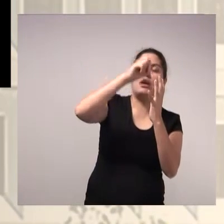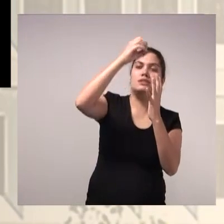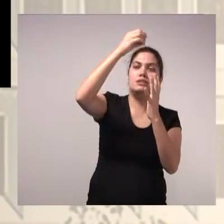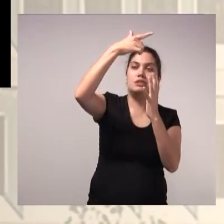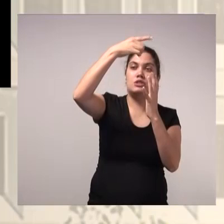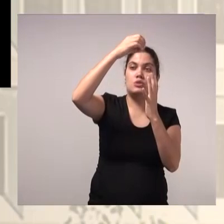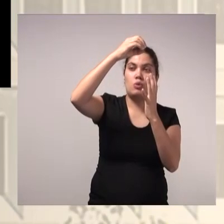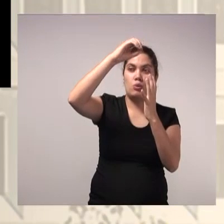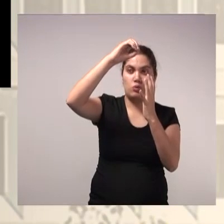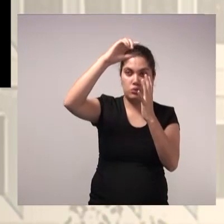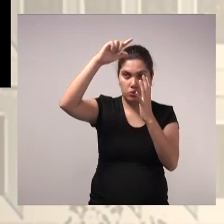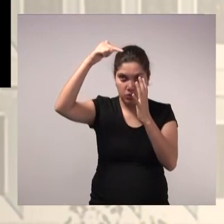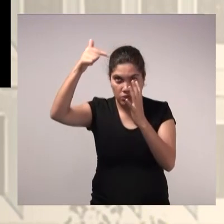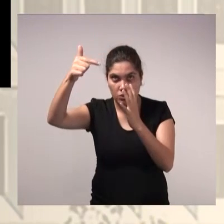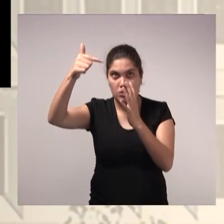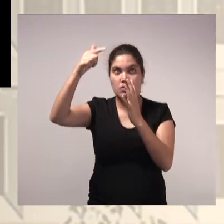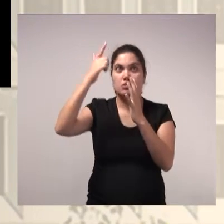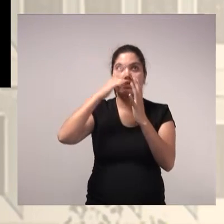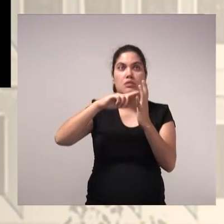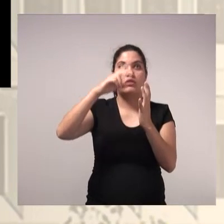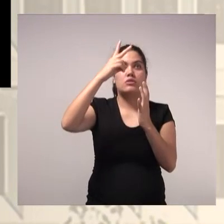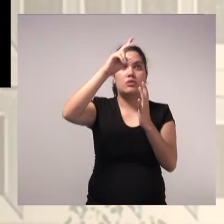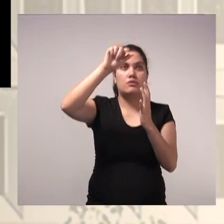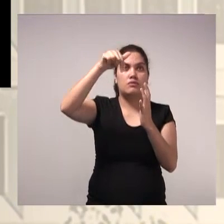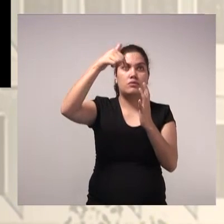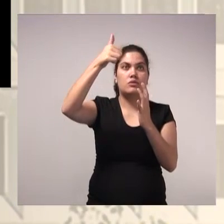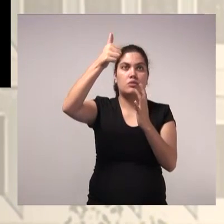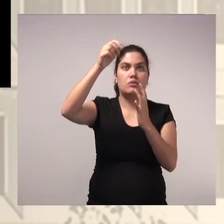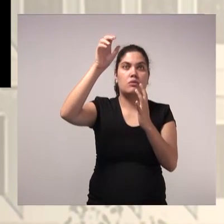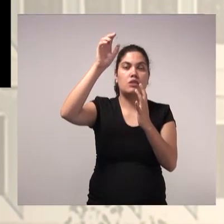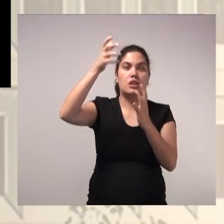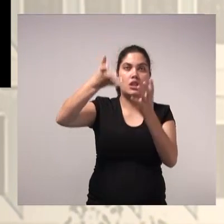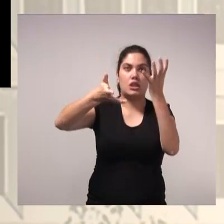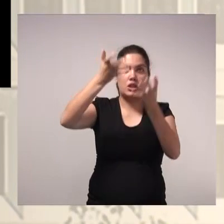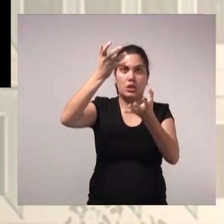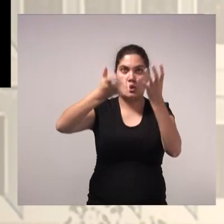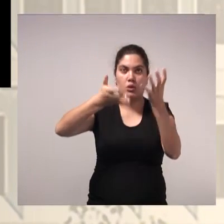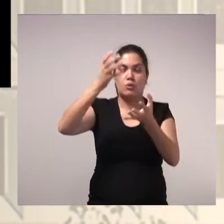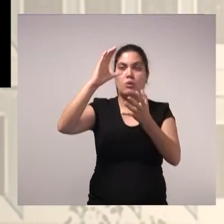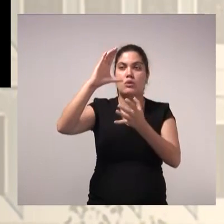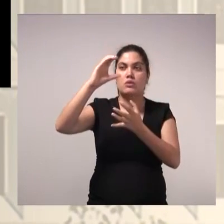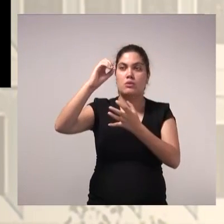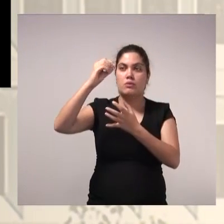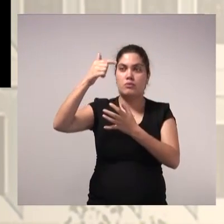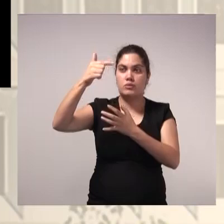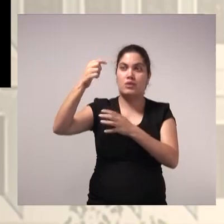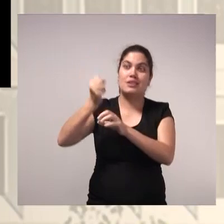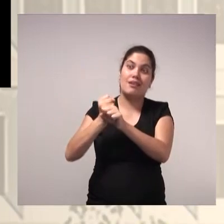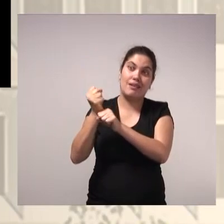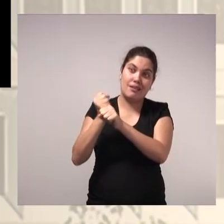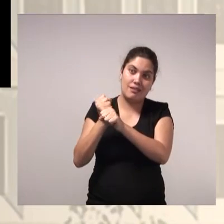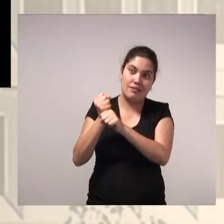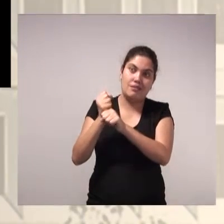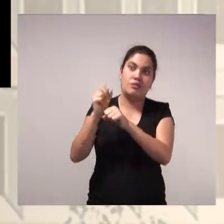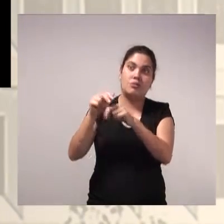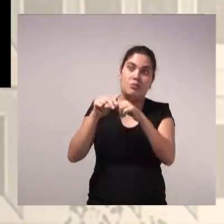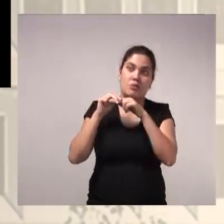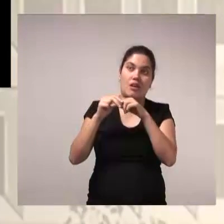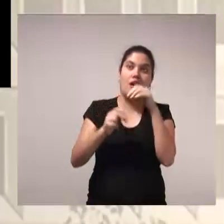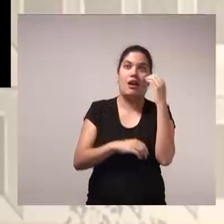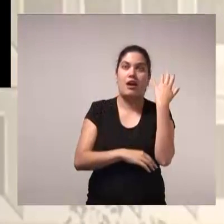de 24,1 kg de gás carbônico por ano por árvore.